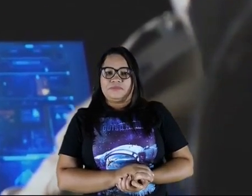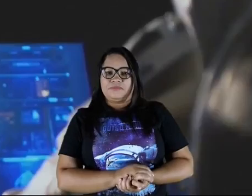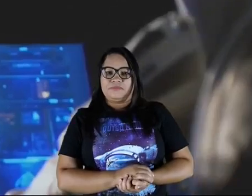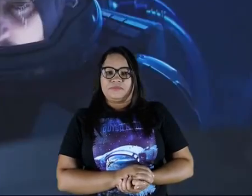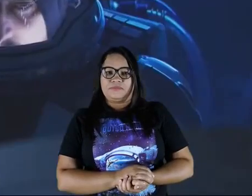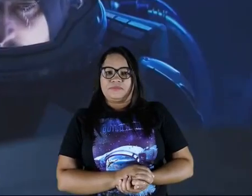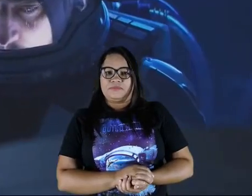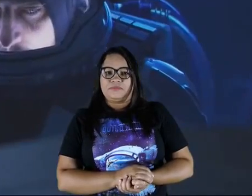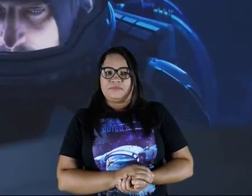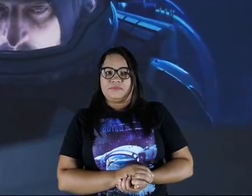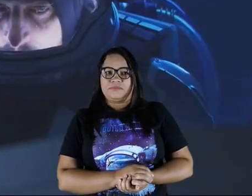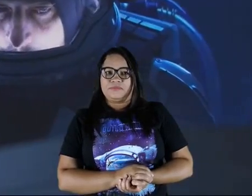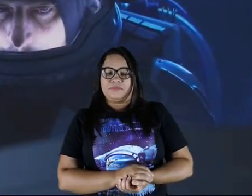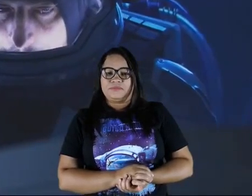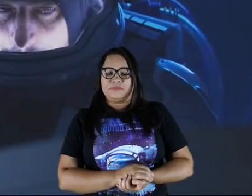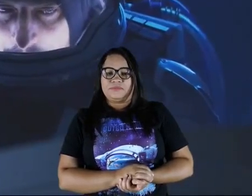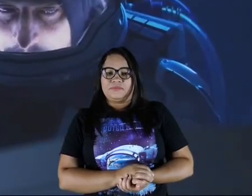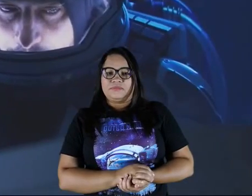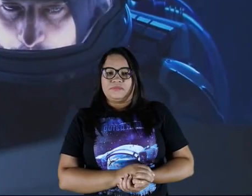Então vai.